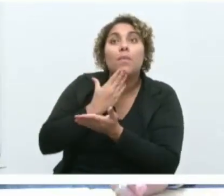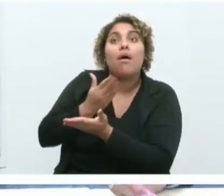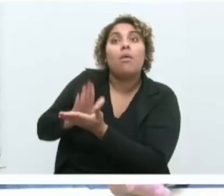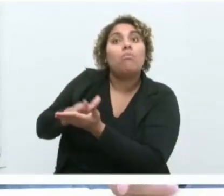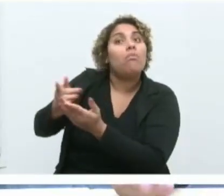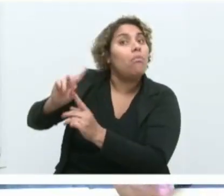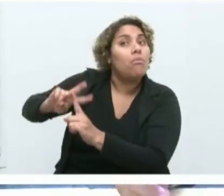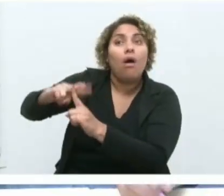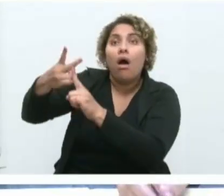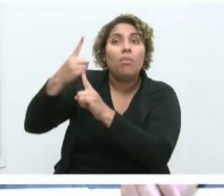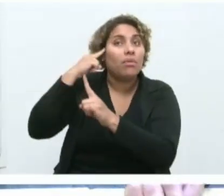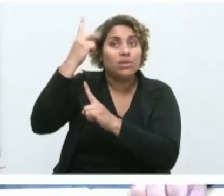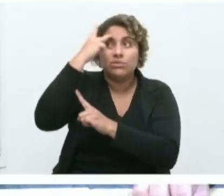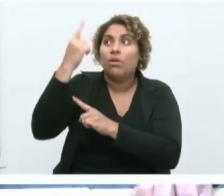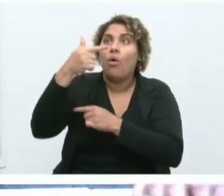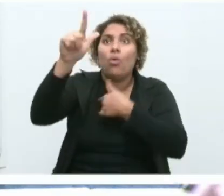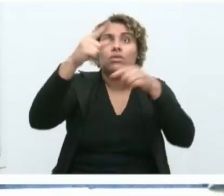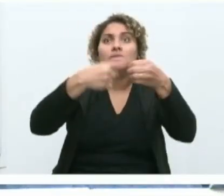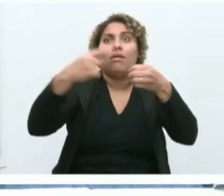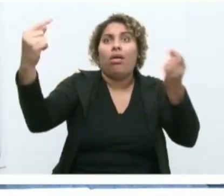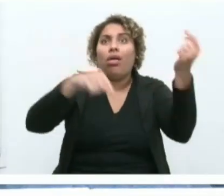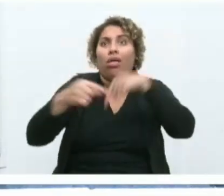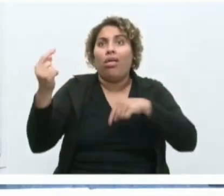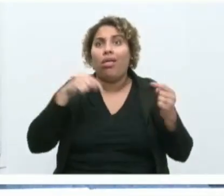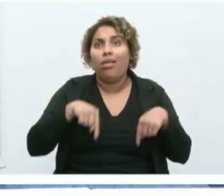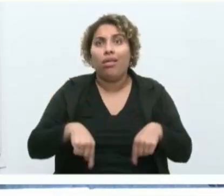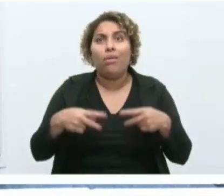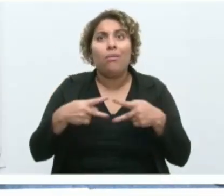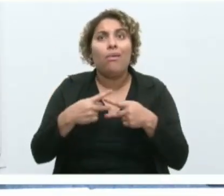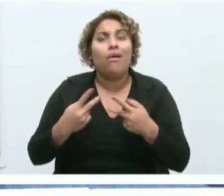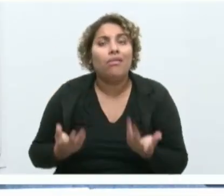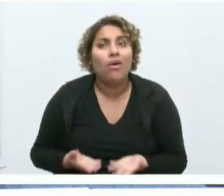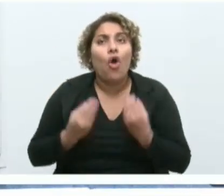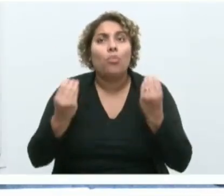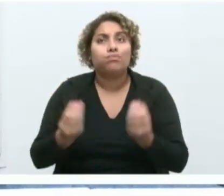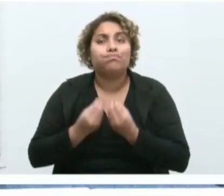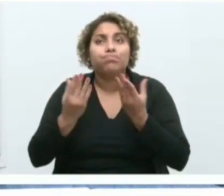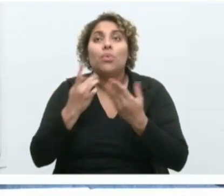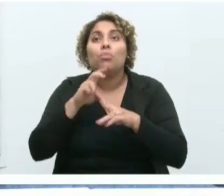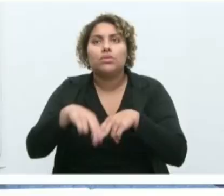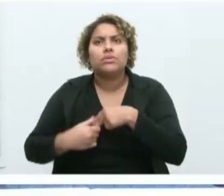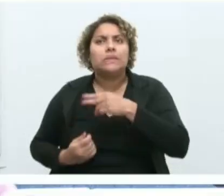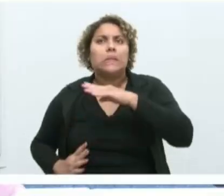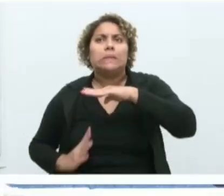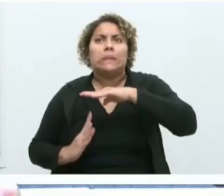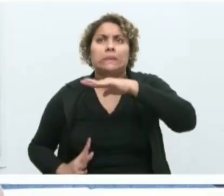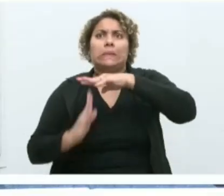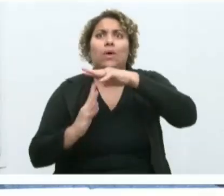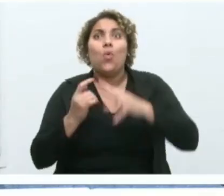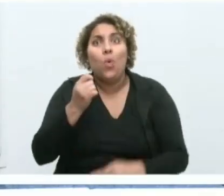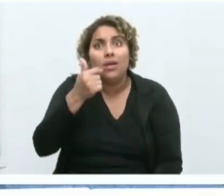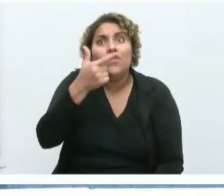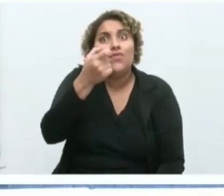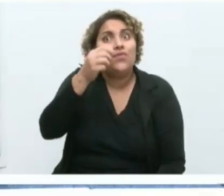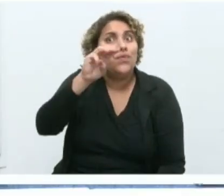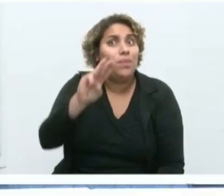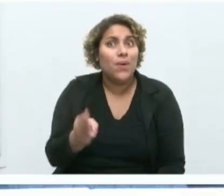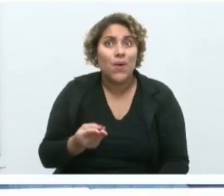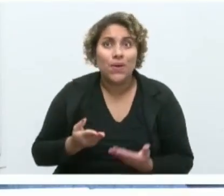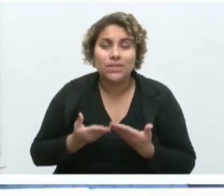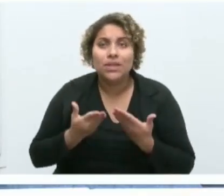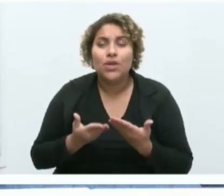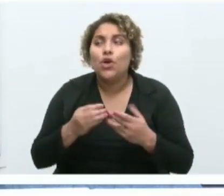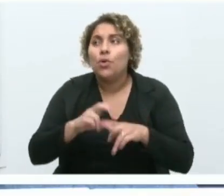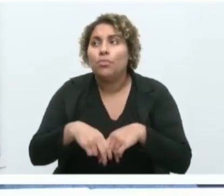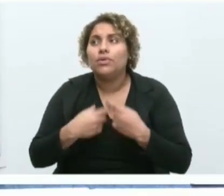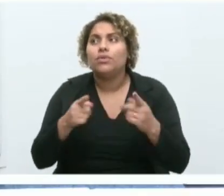Tem cidades que têm menos habitantes que Paulínia e o teto MAC chega a quase 20 milhões. Então, por exemplo, se a gente quiser trazer uma emenda aqui de